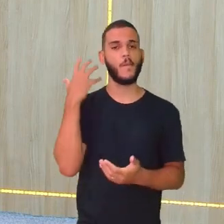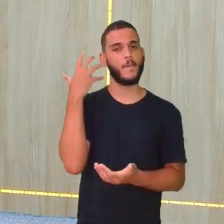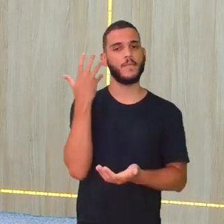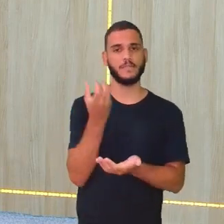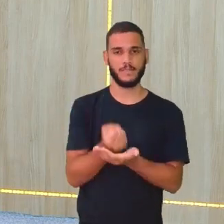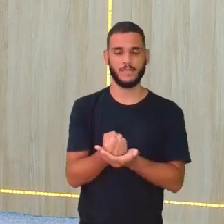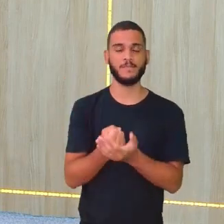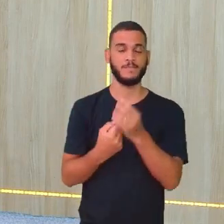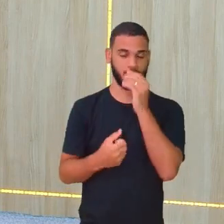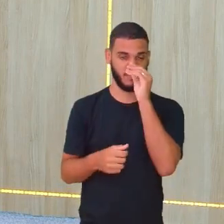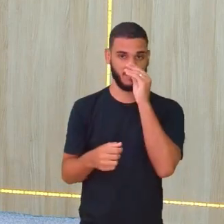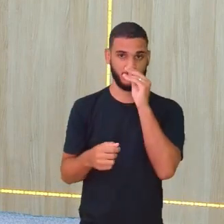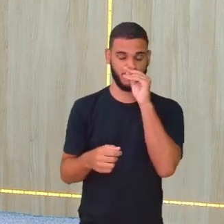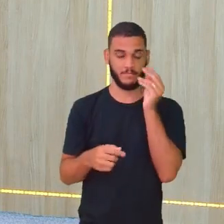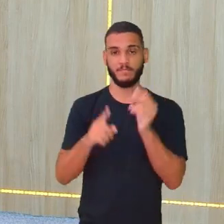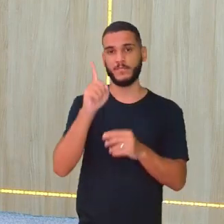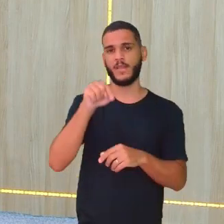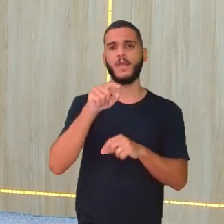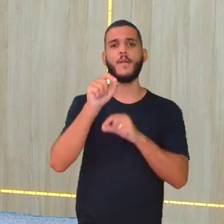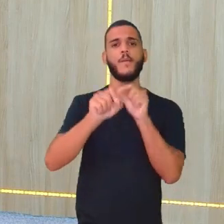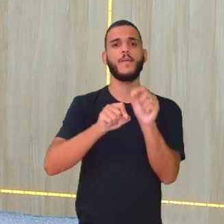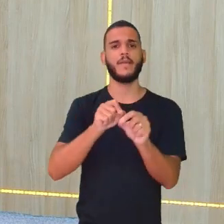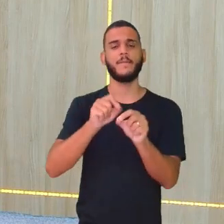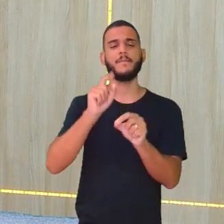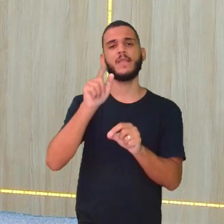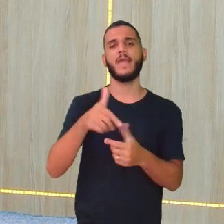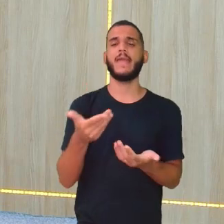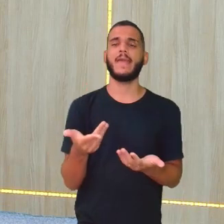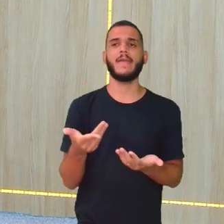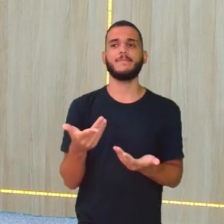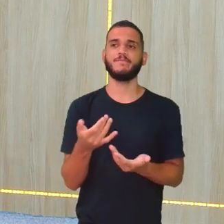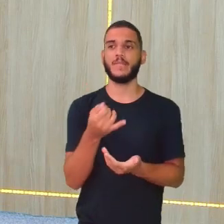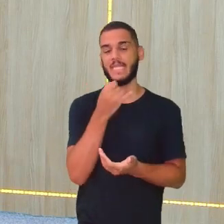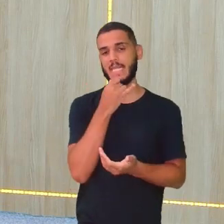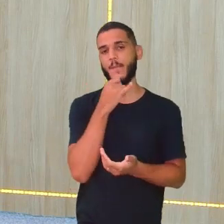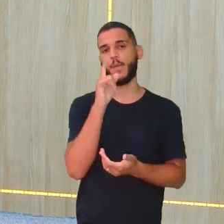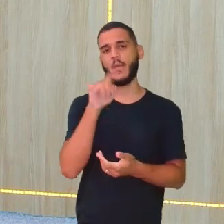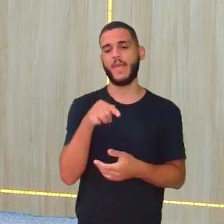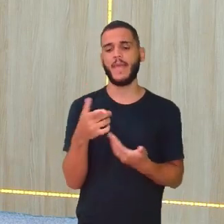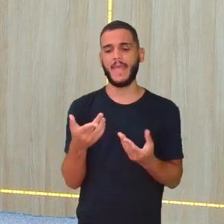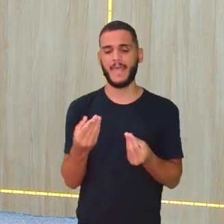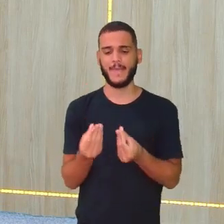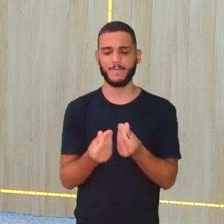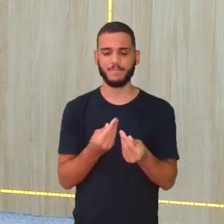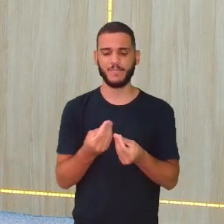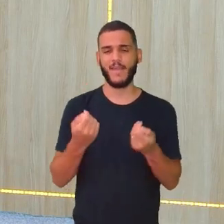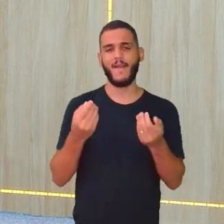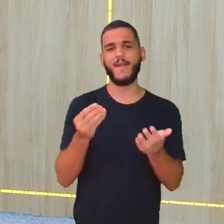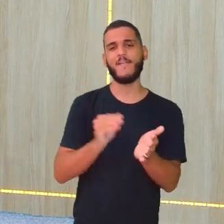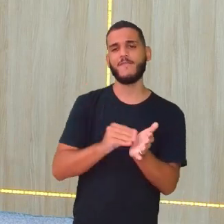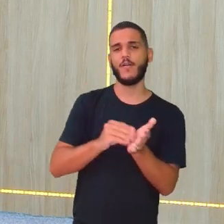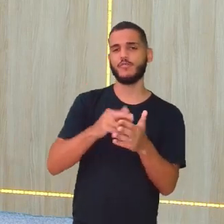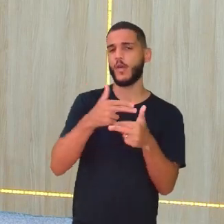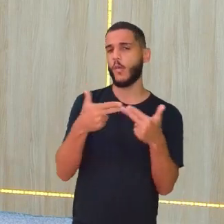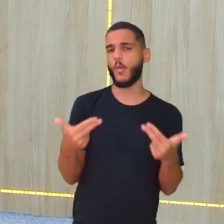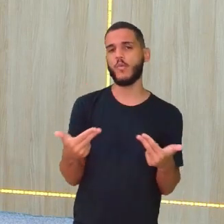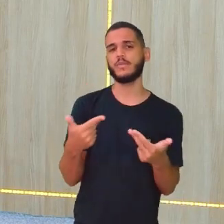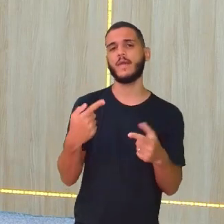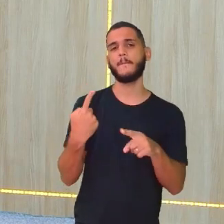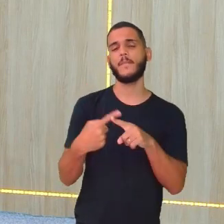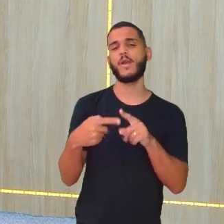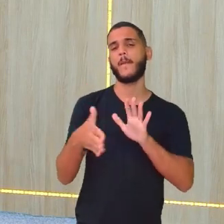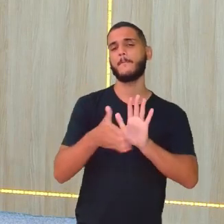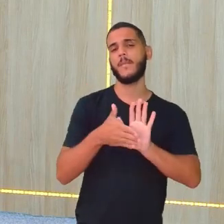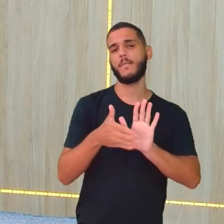si, ele é vamos dizer assim, um veículo que ainda está em construção, independente da temática, independente da proposta,